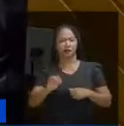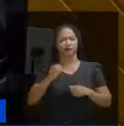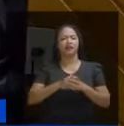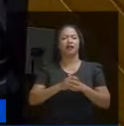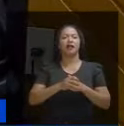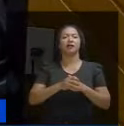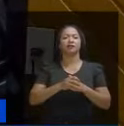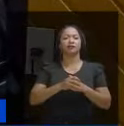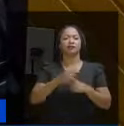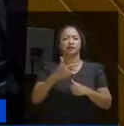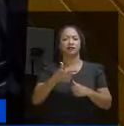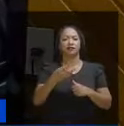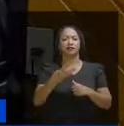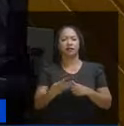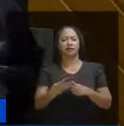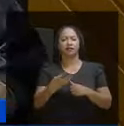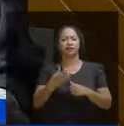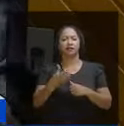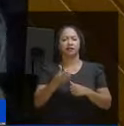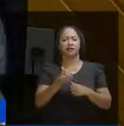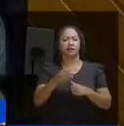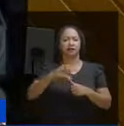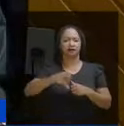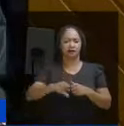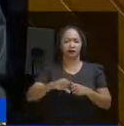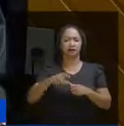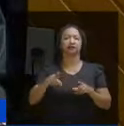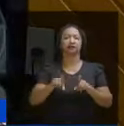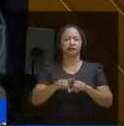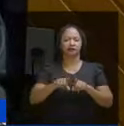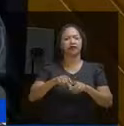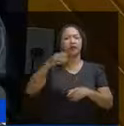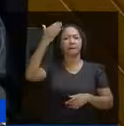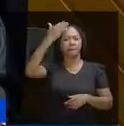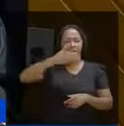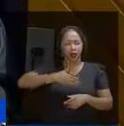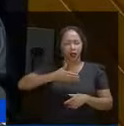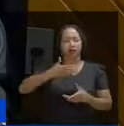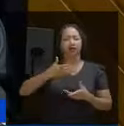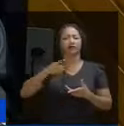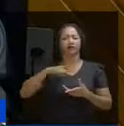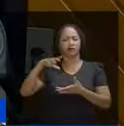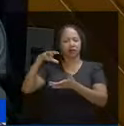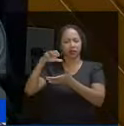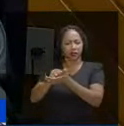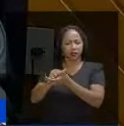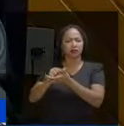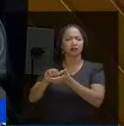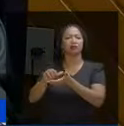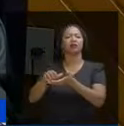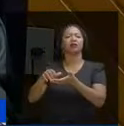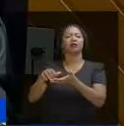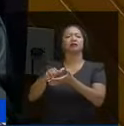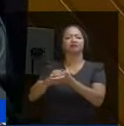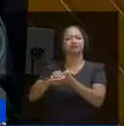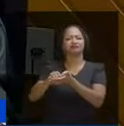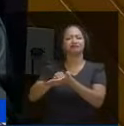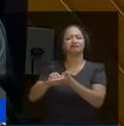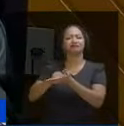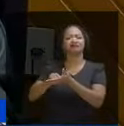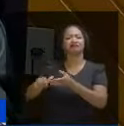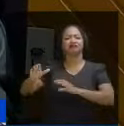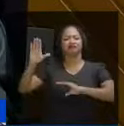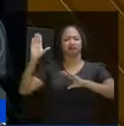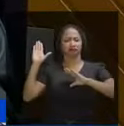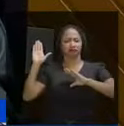resolução do TSE 23.609, devendo estar comprovada a filiação no registro de candidatura sob pena